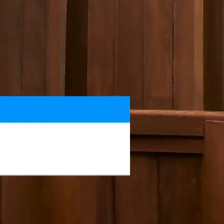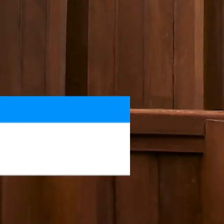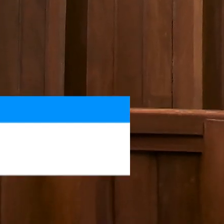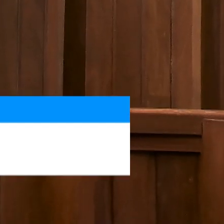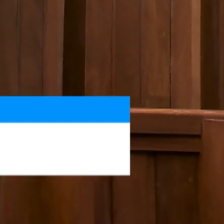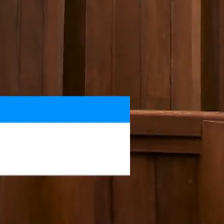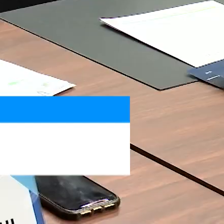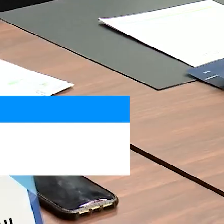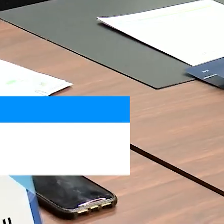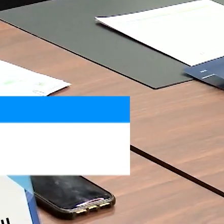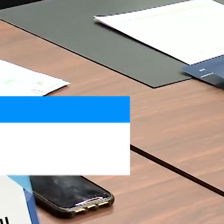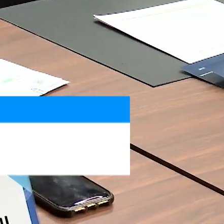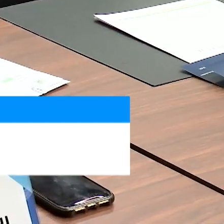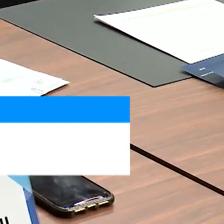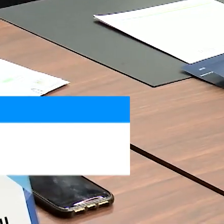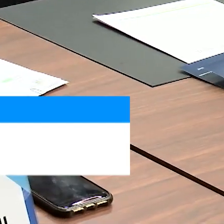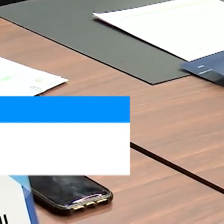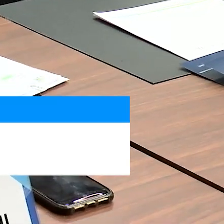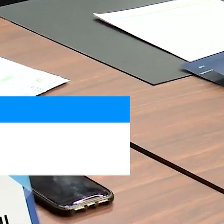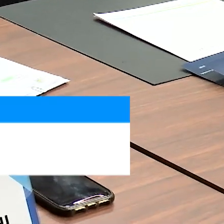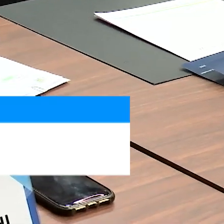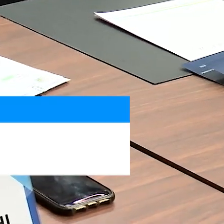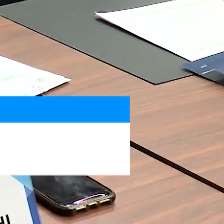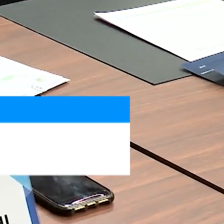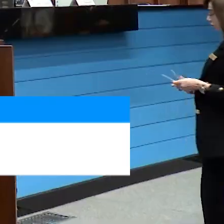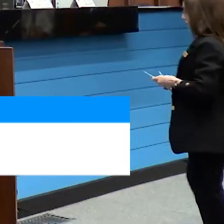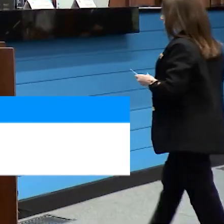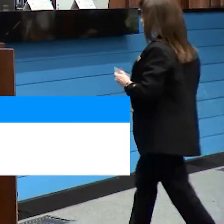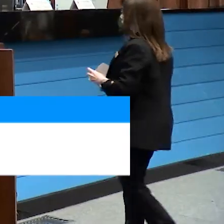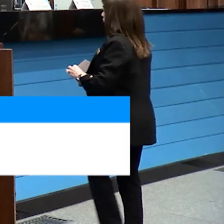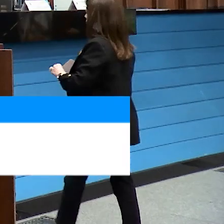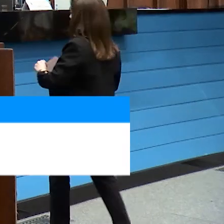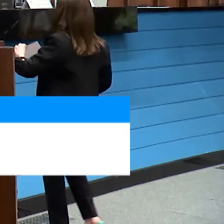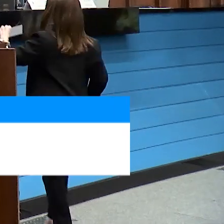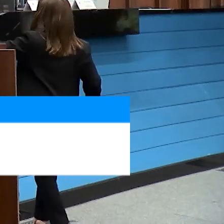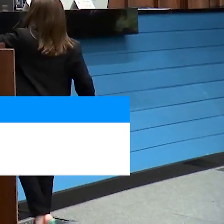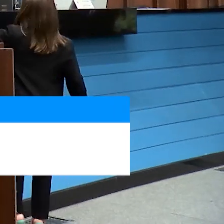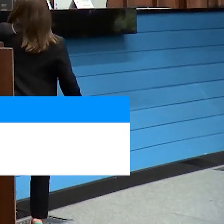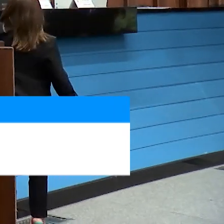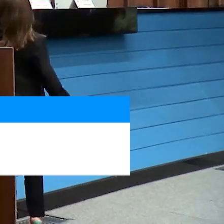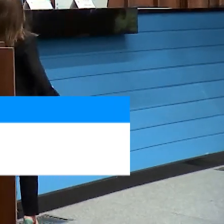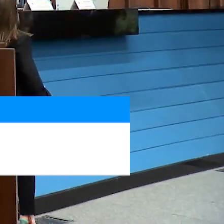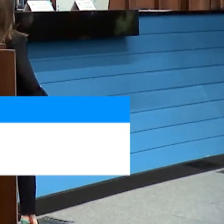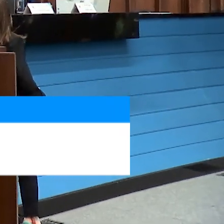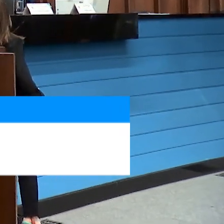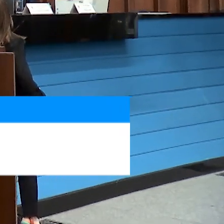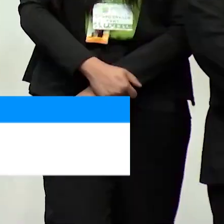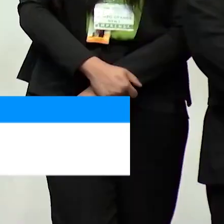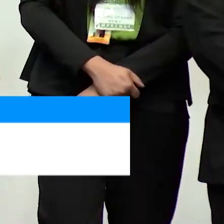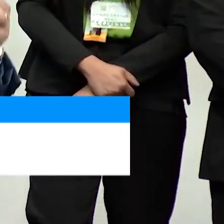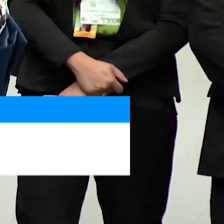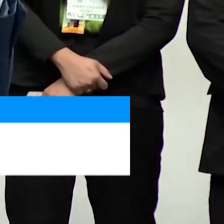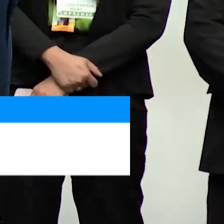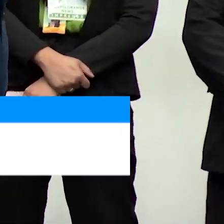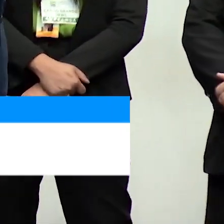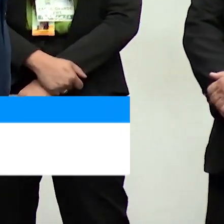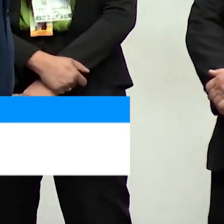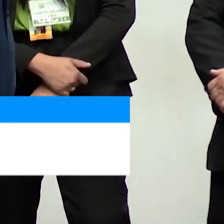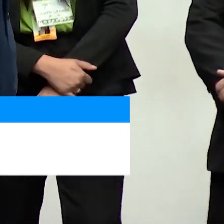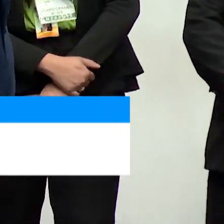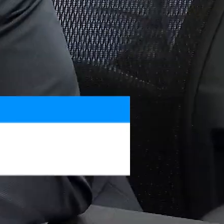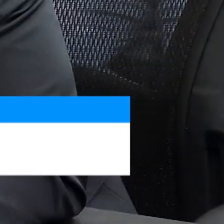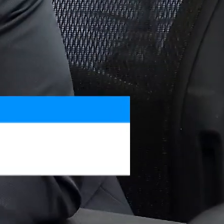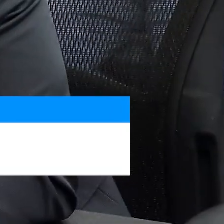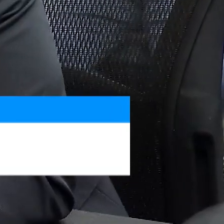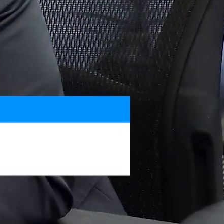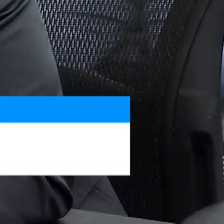elaboração de leis, a fiscalização dos atos do governo e ainda sobre as manifestações das diversas